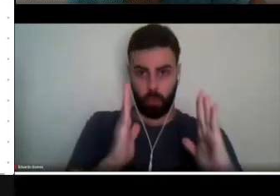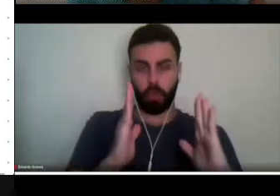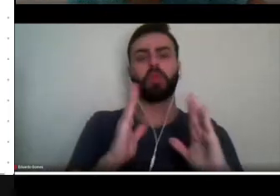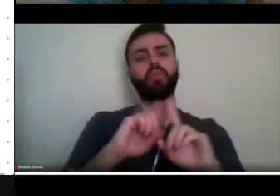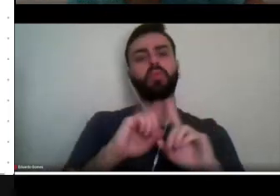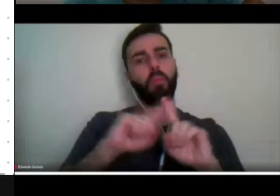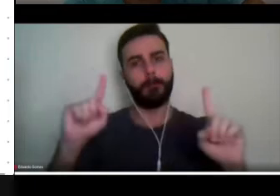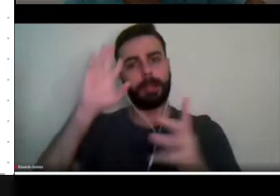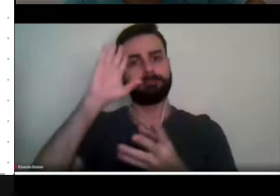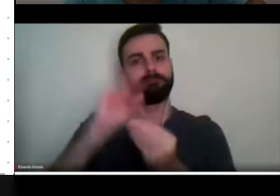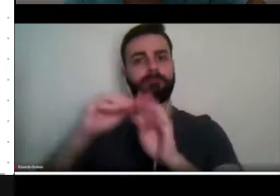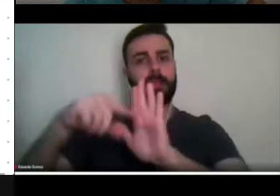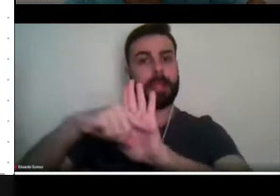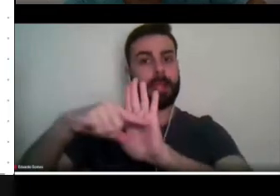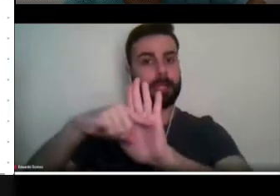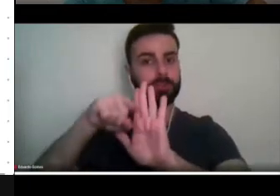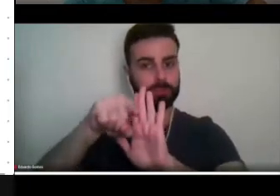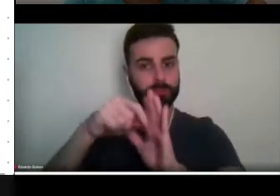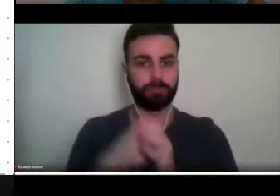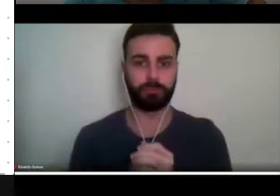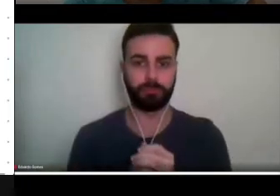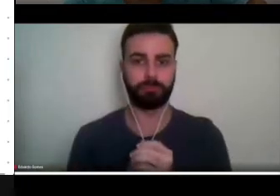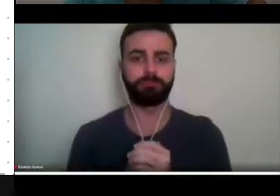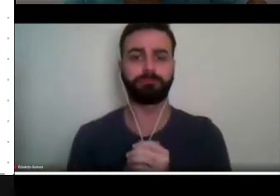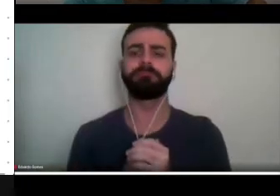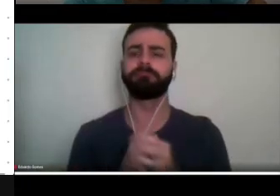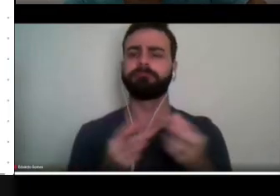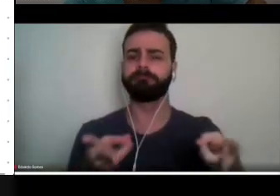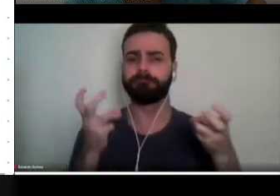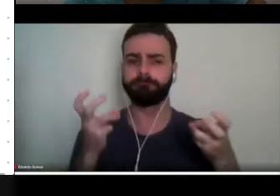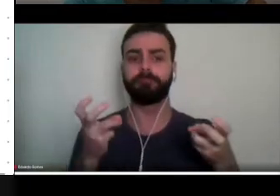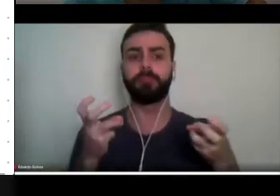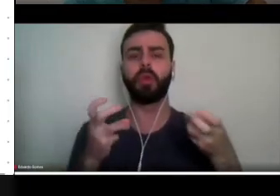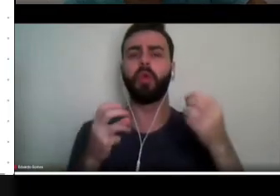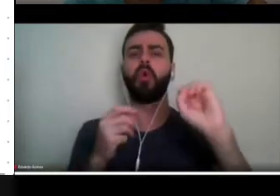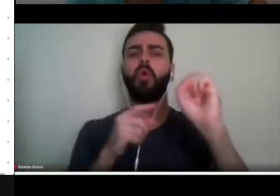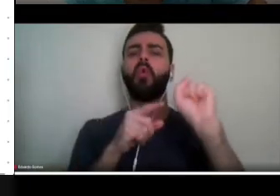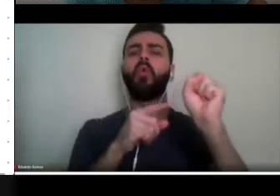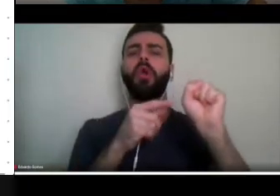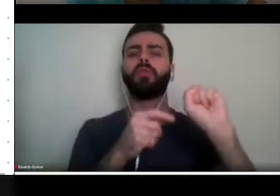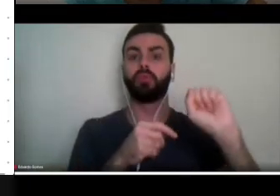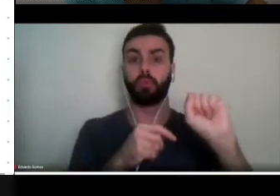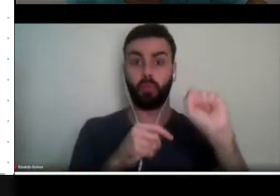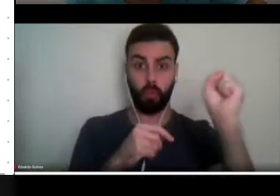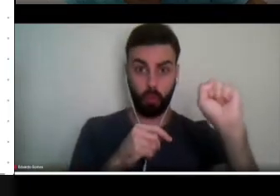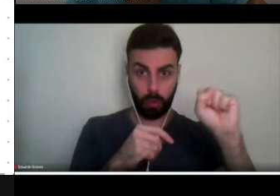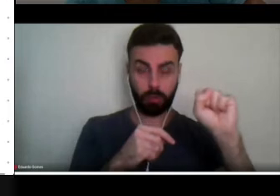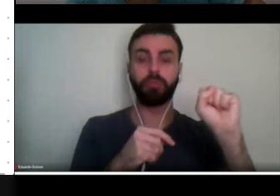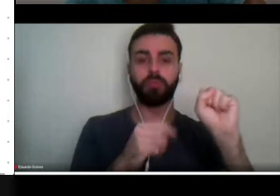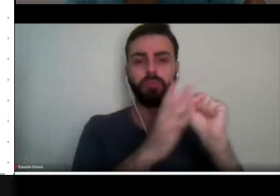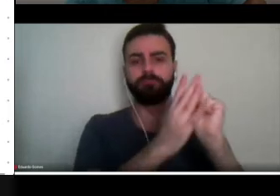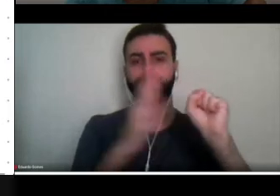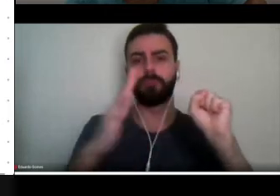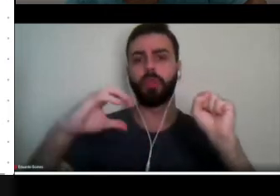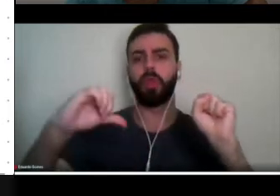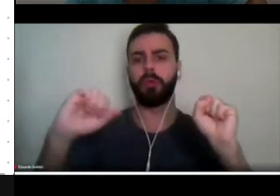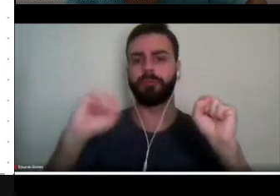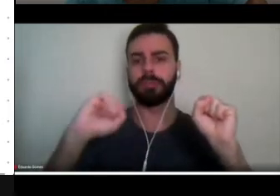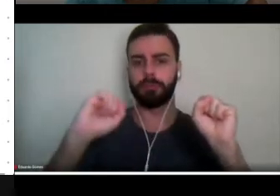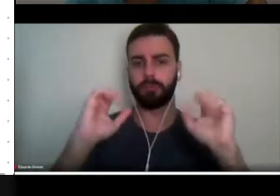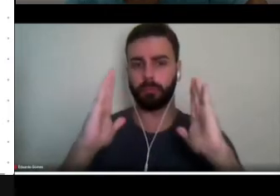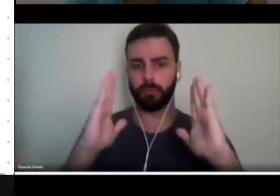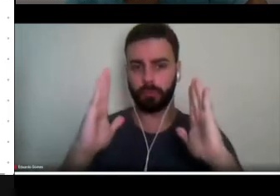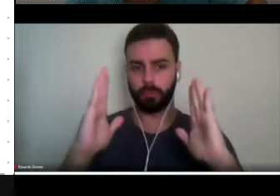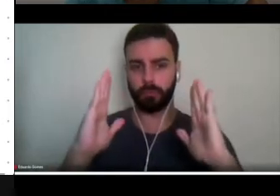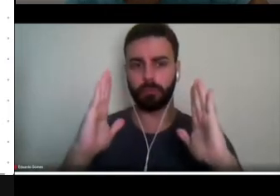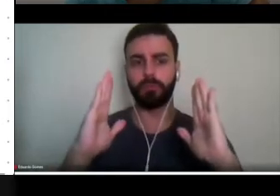até mais ou menos 9 segundos, eu tenho uma reta. Então, se eu tenho uma reta, eu tenho uma